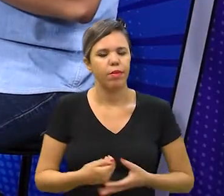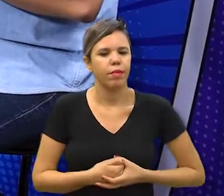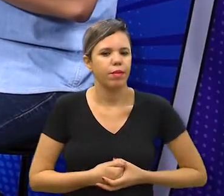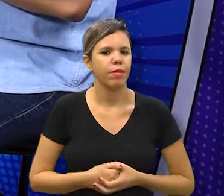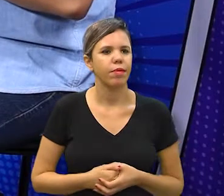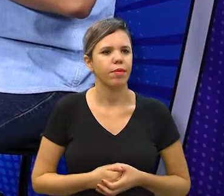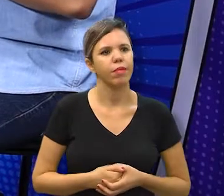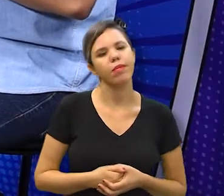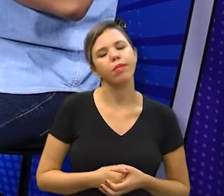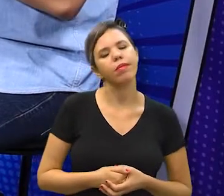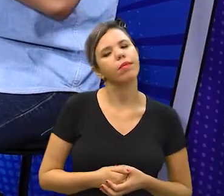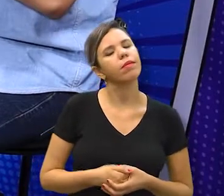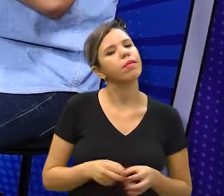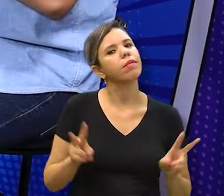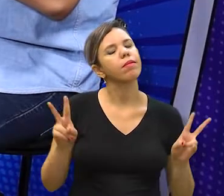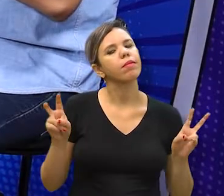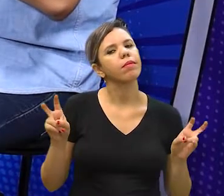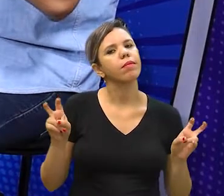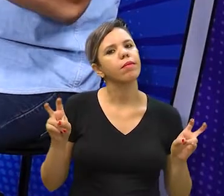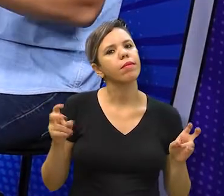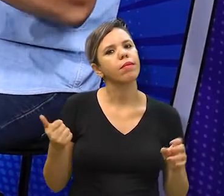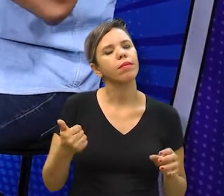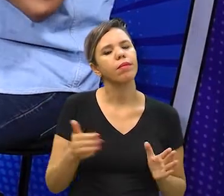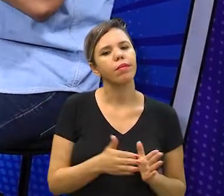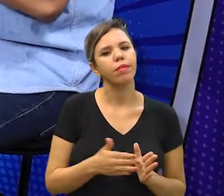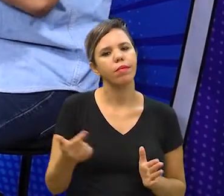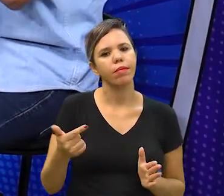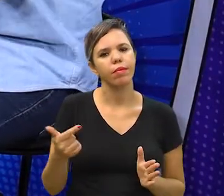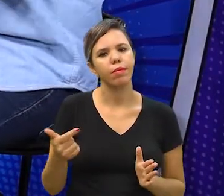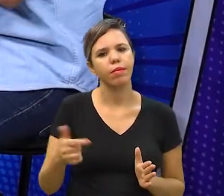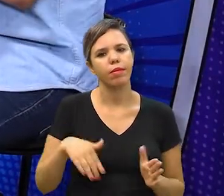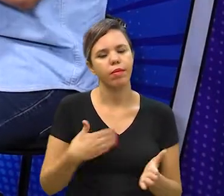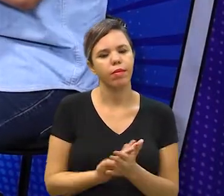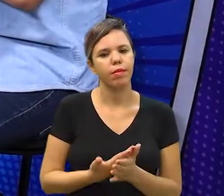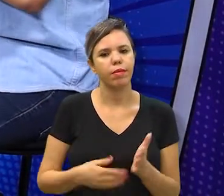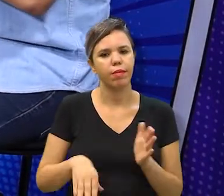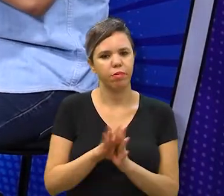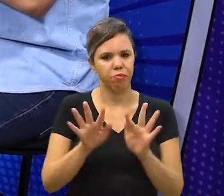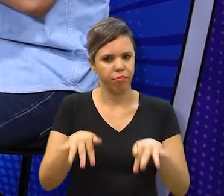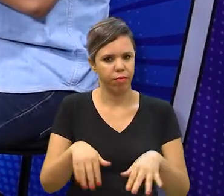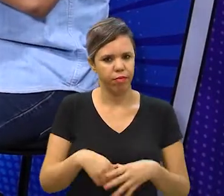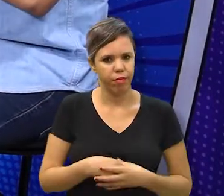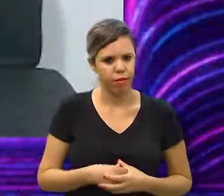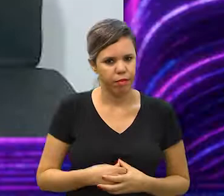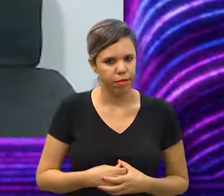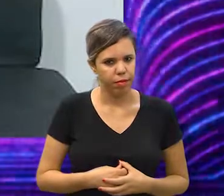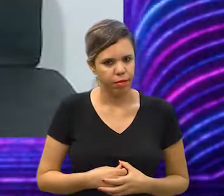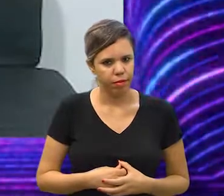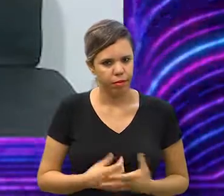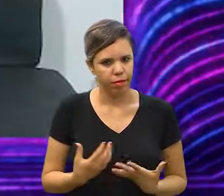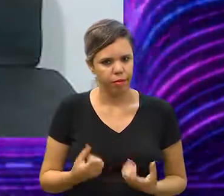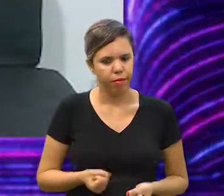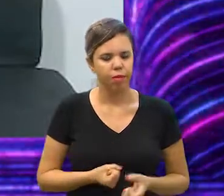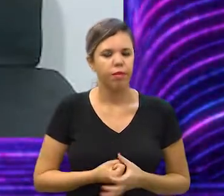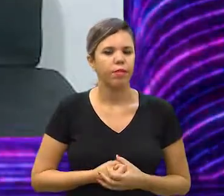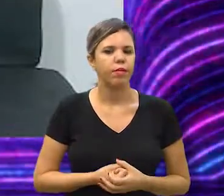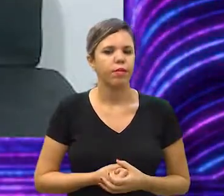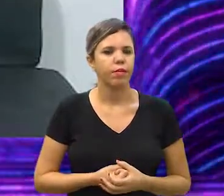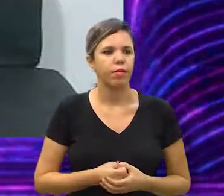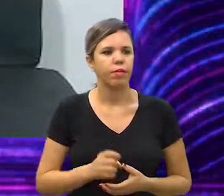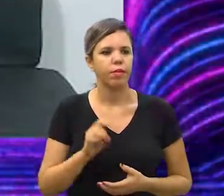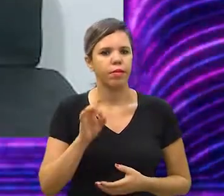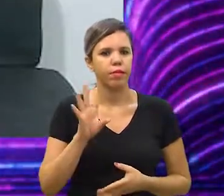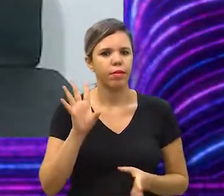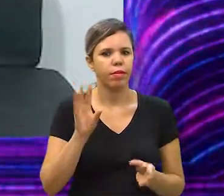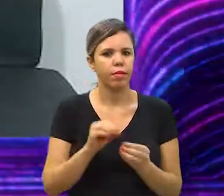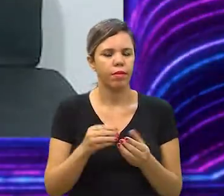remember aí, né, a respeito da parte 1, parte 2, até a gente chegar na parte final? Vamos lá. Só para